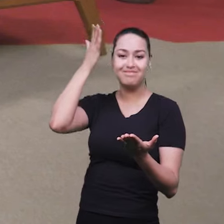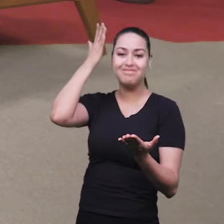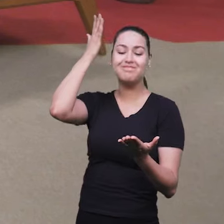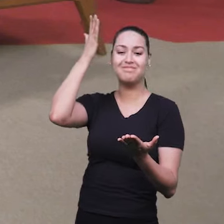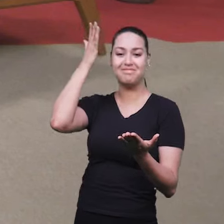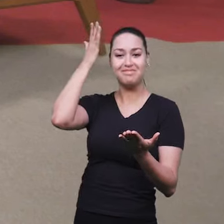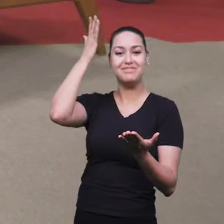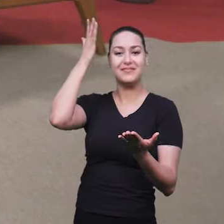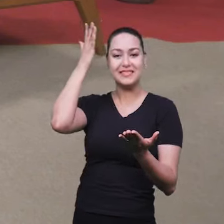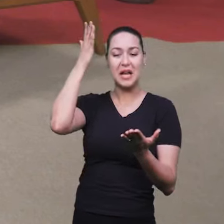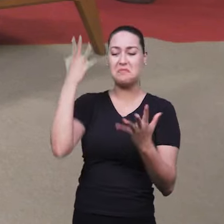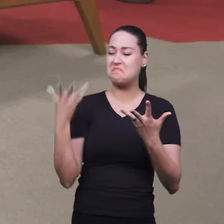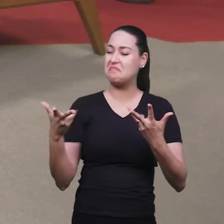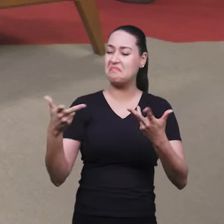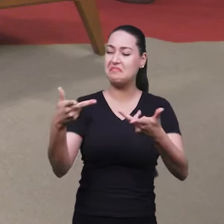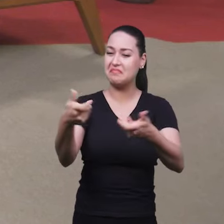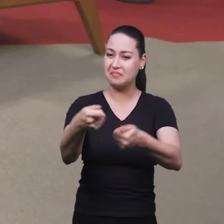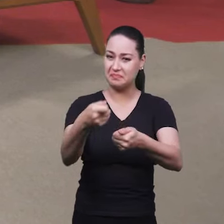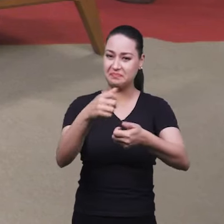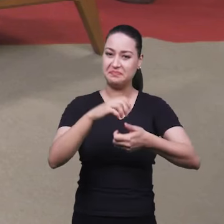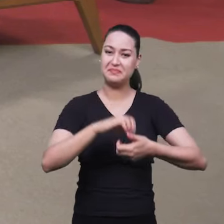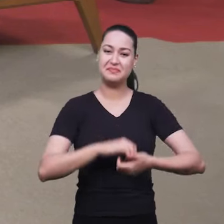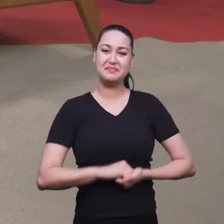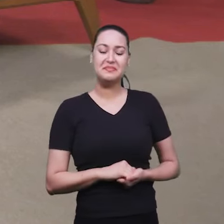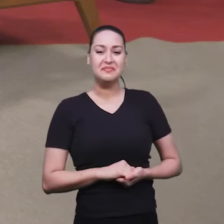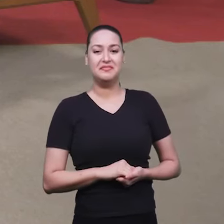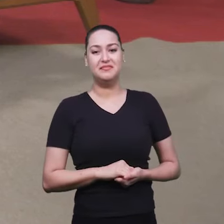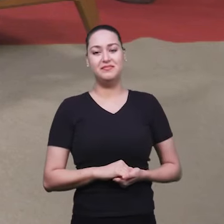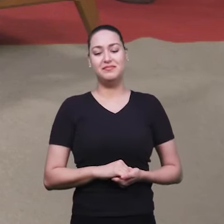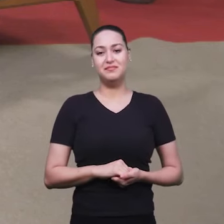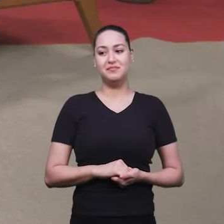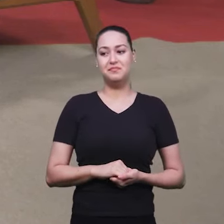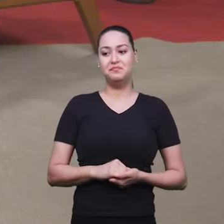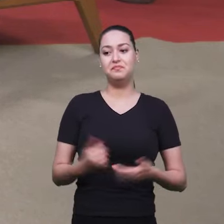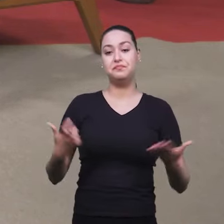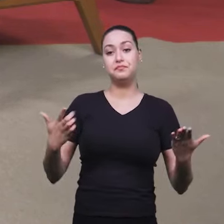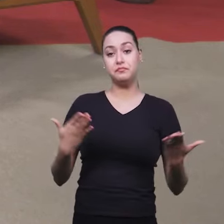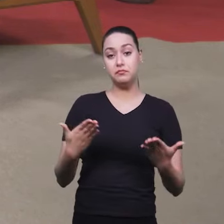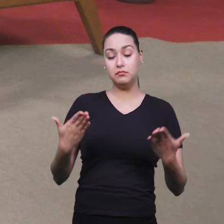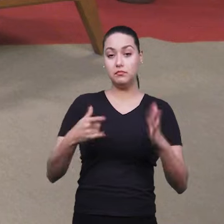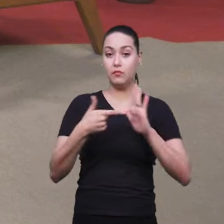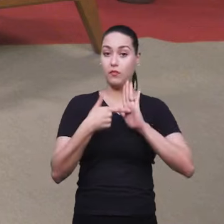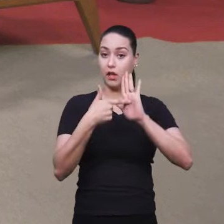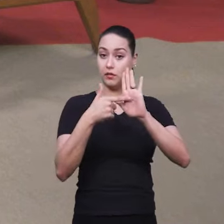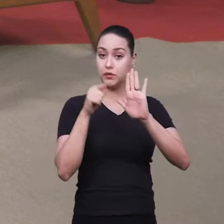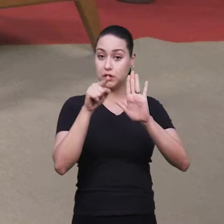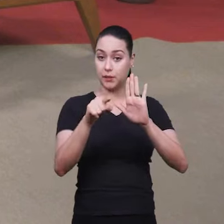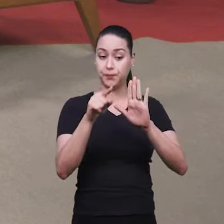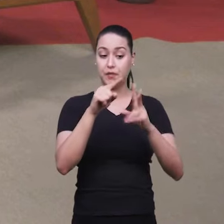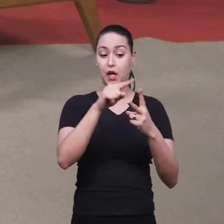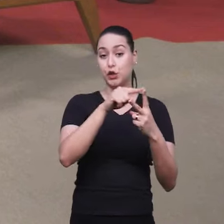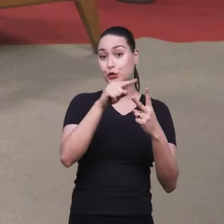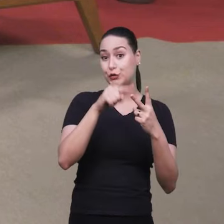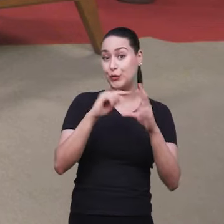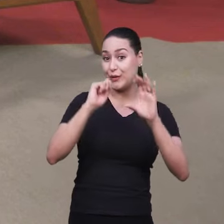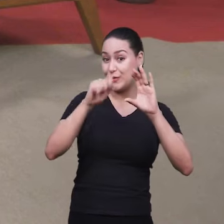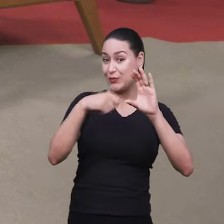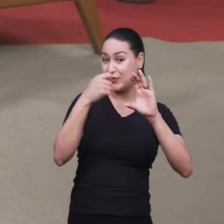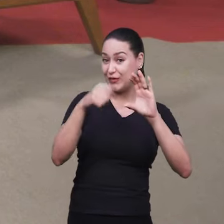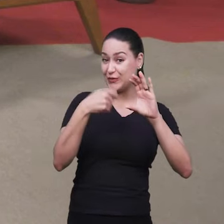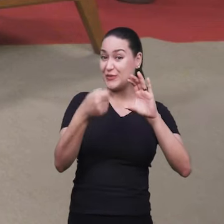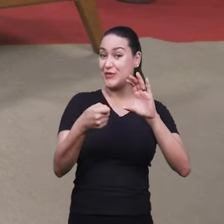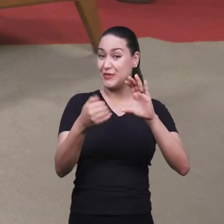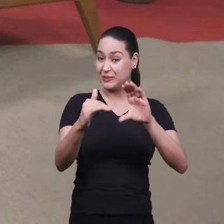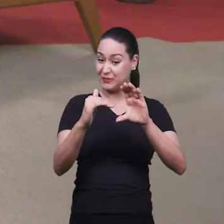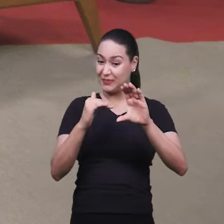revelada. Alicerçado na palavra. Isso é maravilhoso, né? É isso mesmo. Bom, agora a gente vai mostrar para você aqui 2 vídeos que foram enviados também